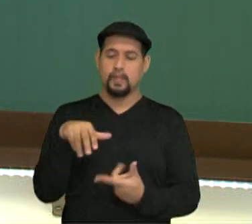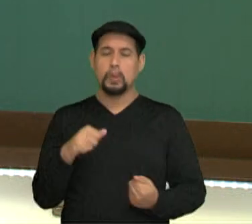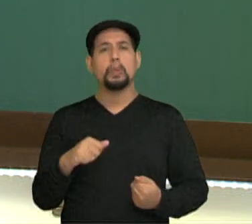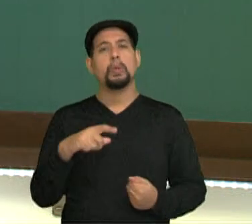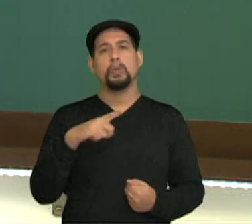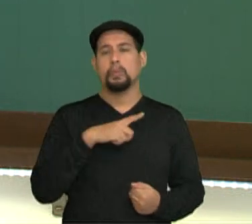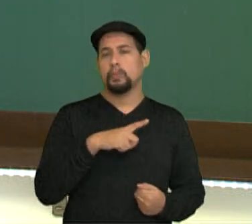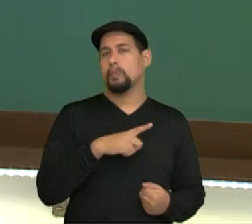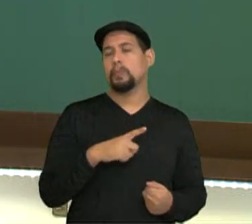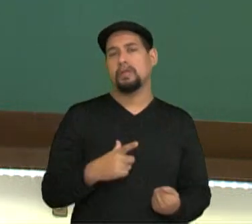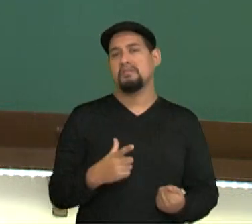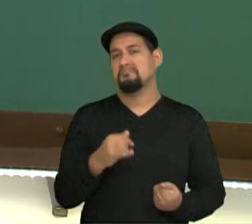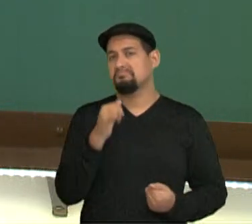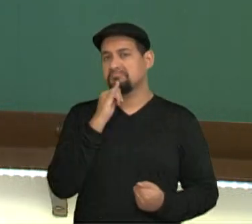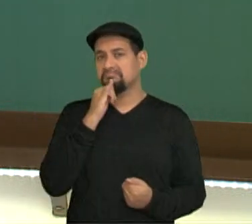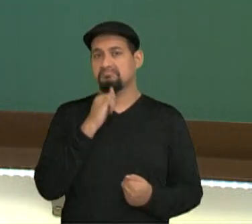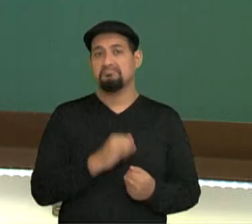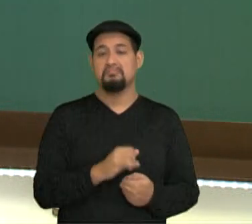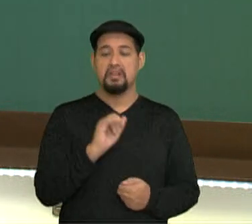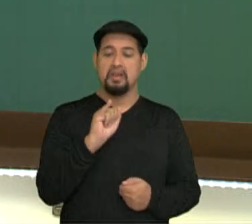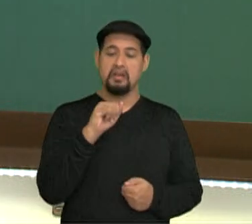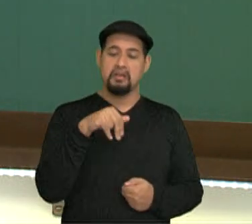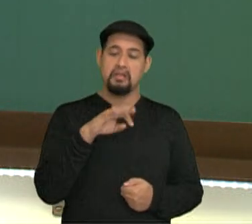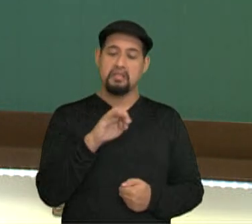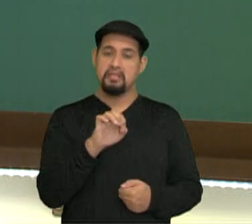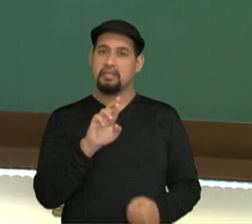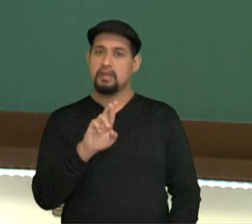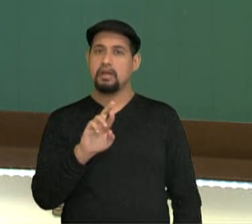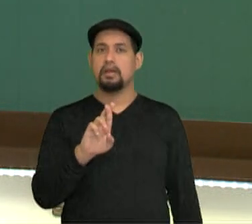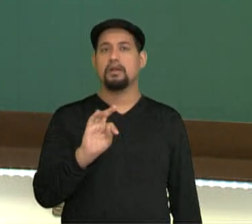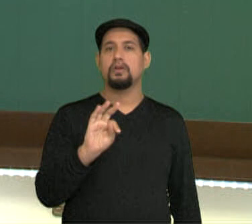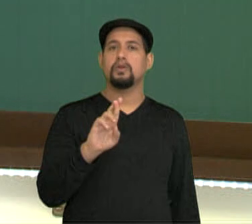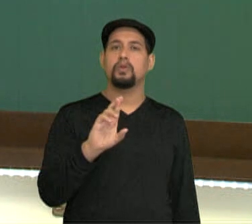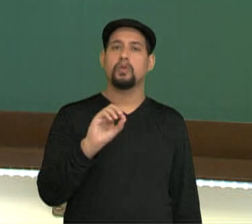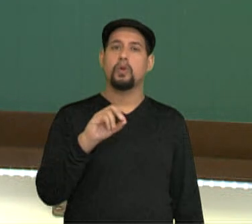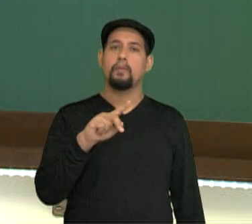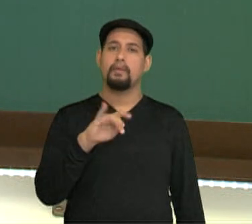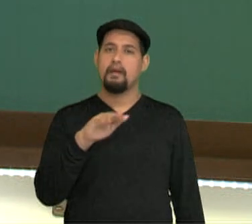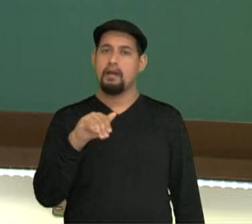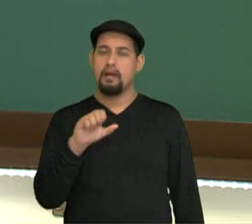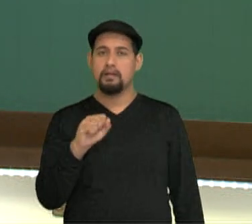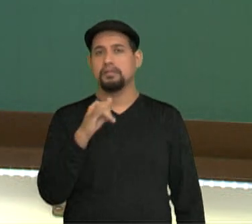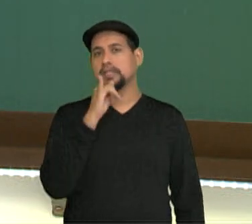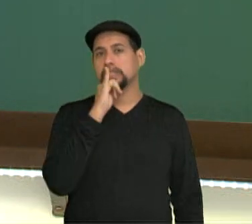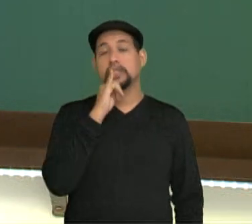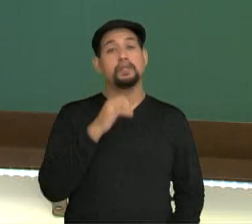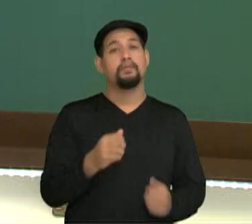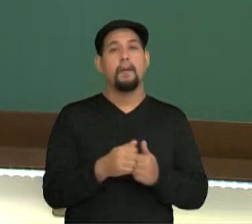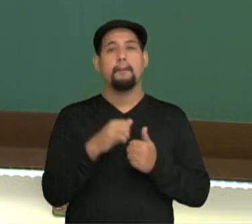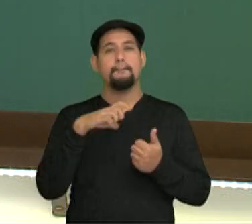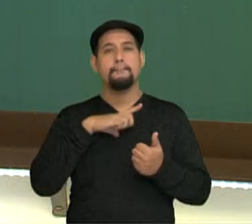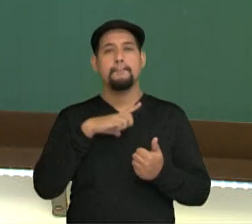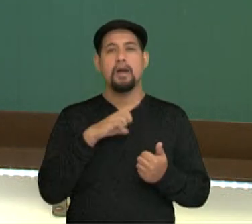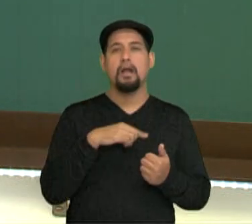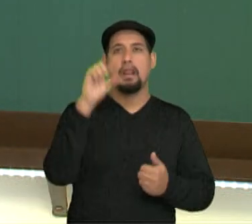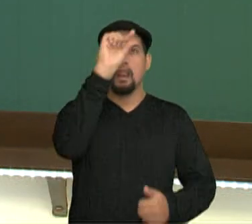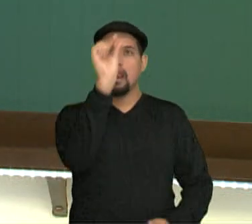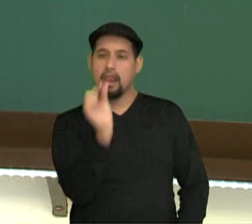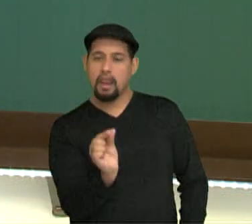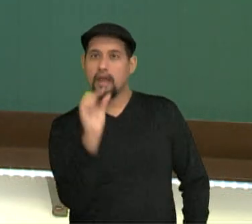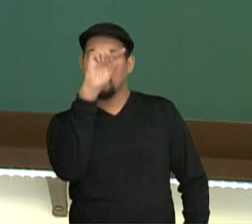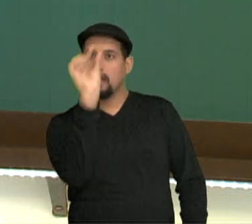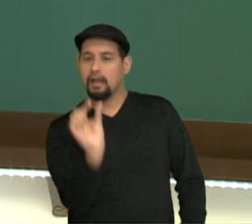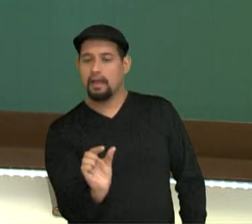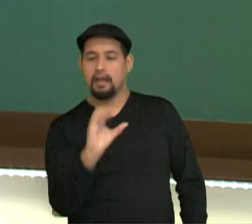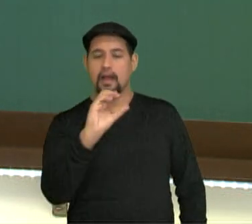em faixas intertropicais, ou seja, aquelas localizadas entre os trópicos de Câncer e de Capricórnio. Nós temos